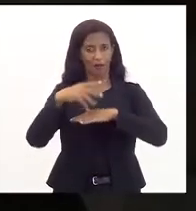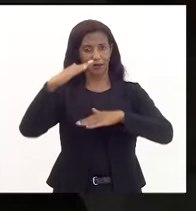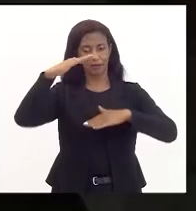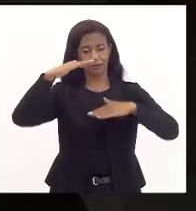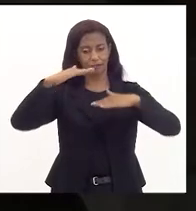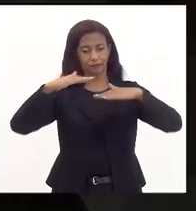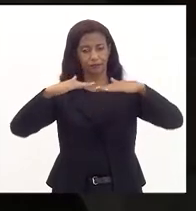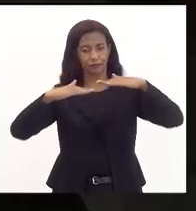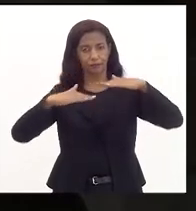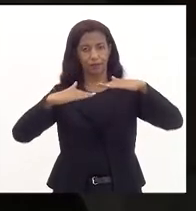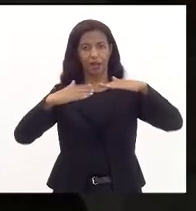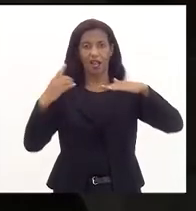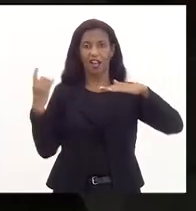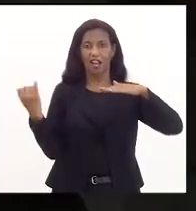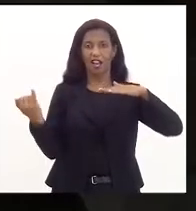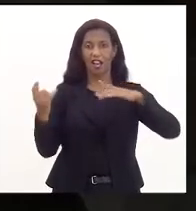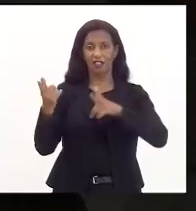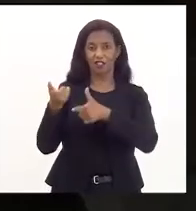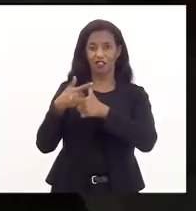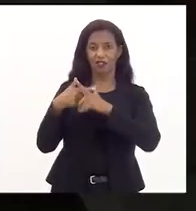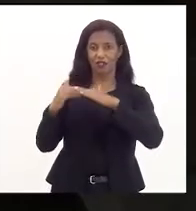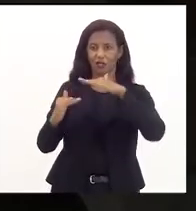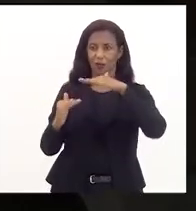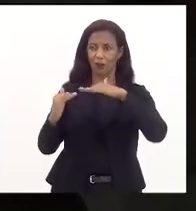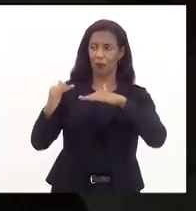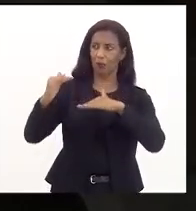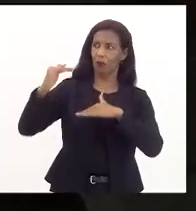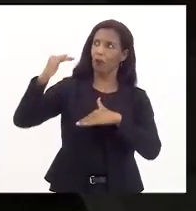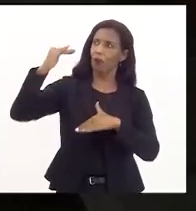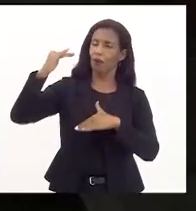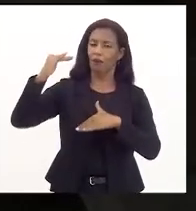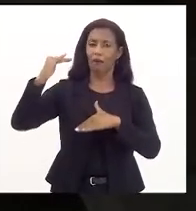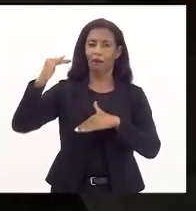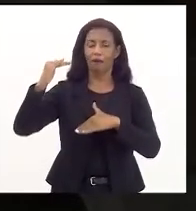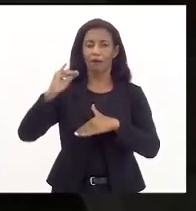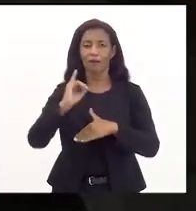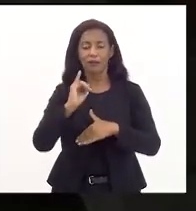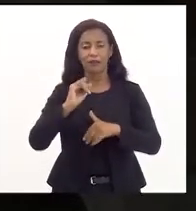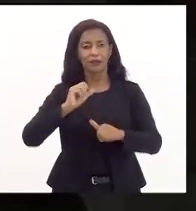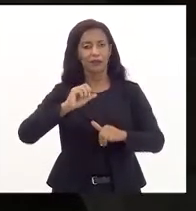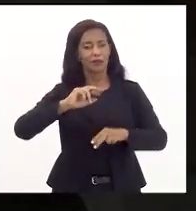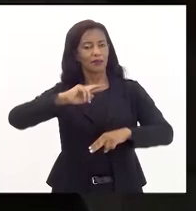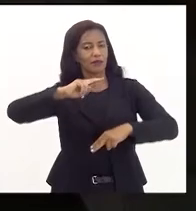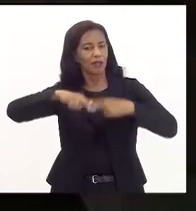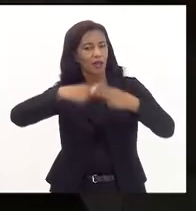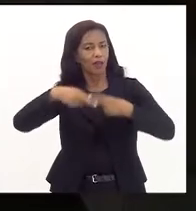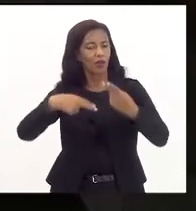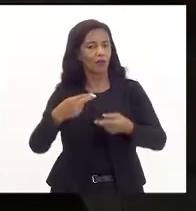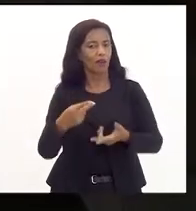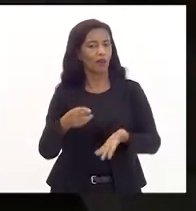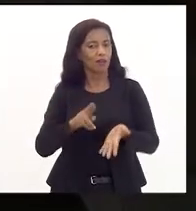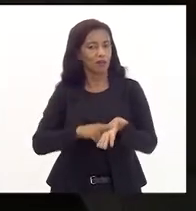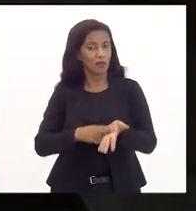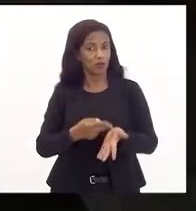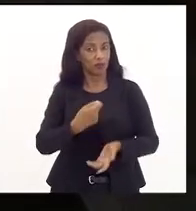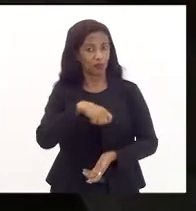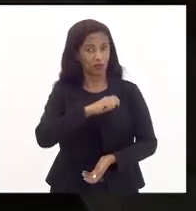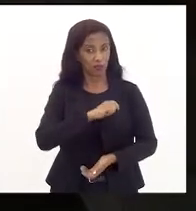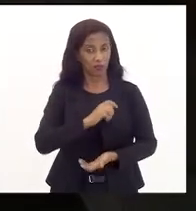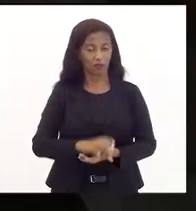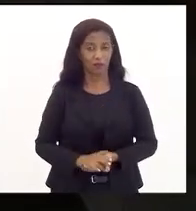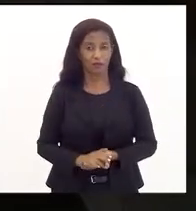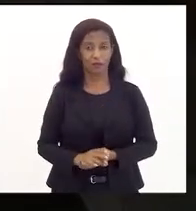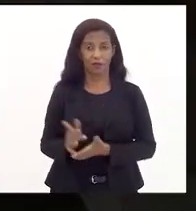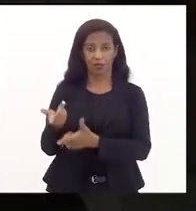valor dessa dívida só faz subir. Se a gente renovar o regime de recuperação fiscal,